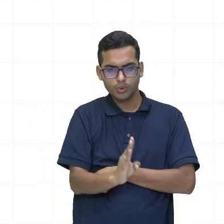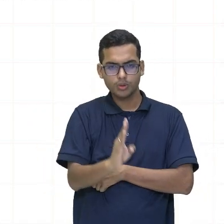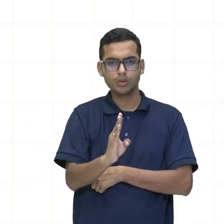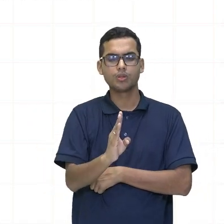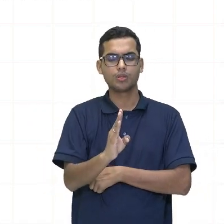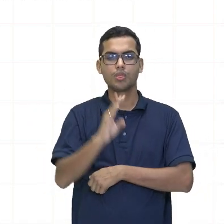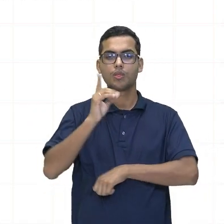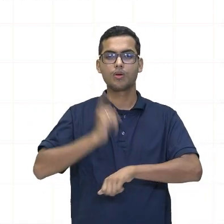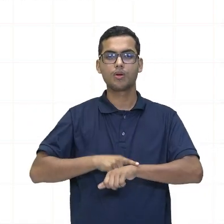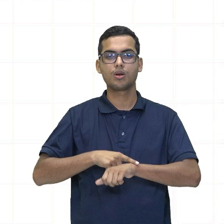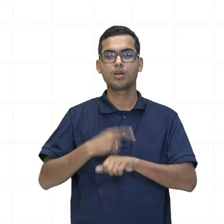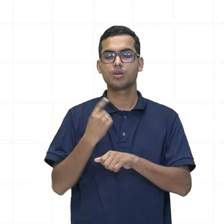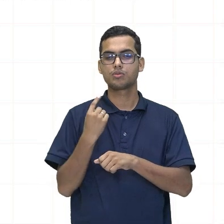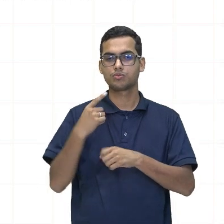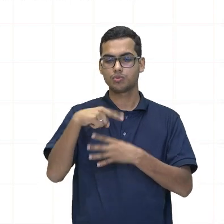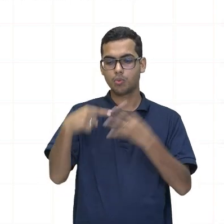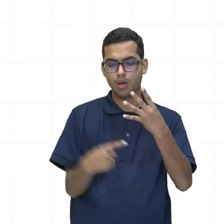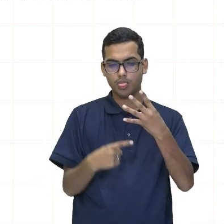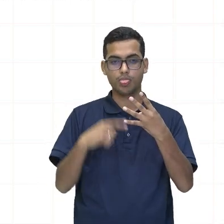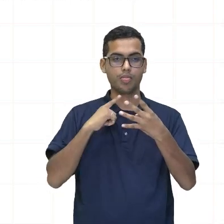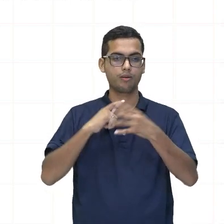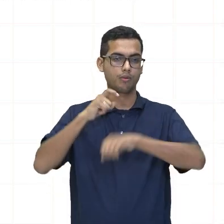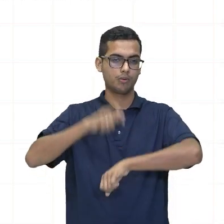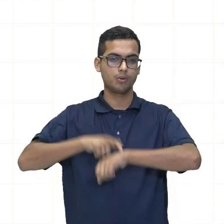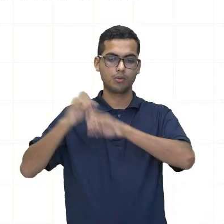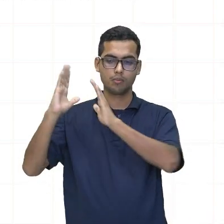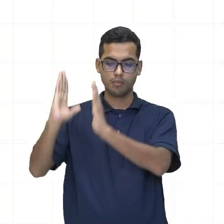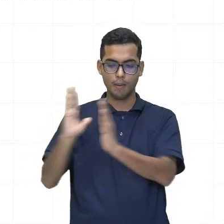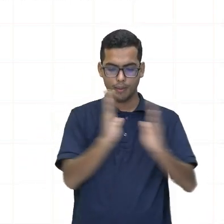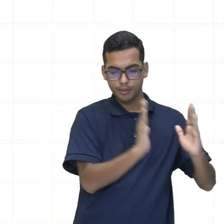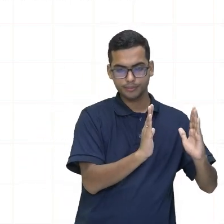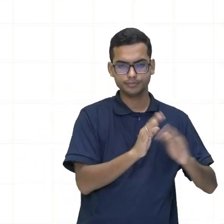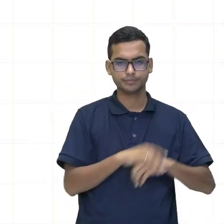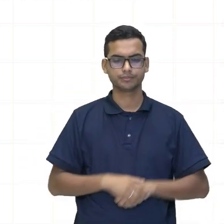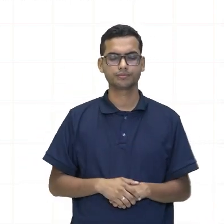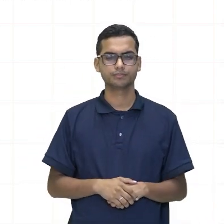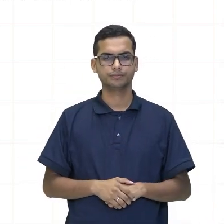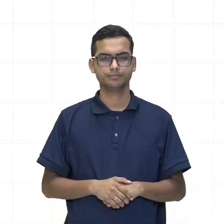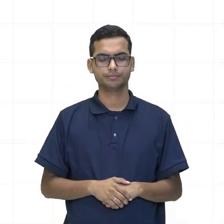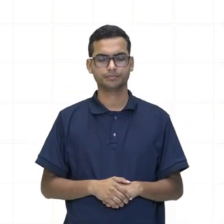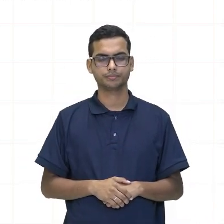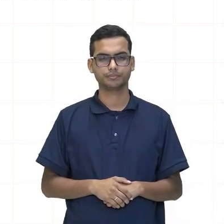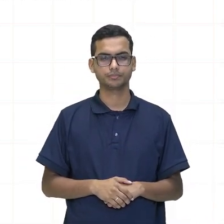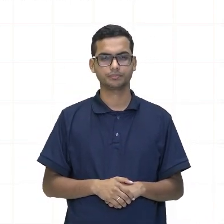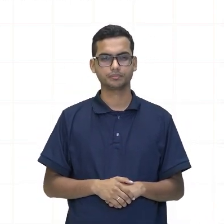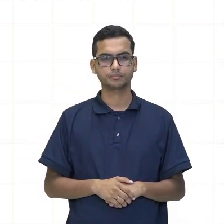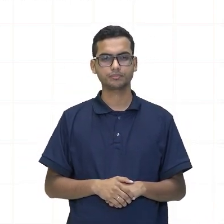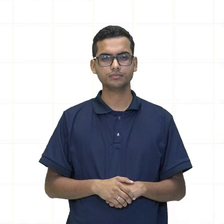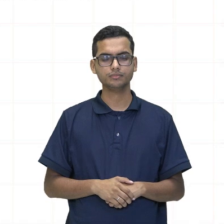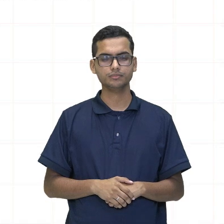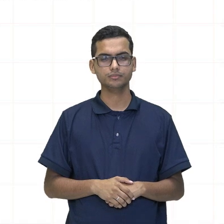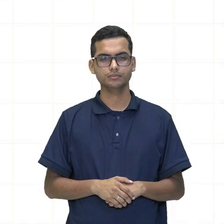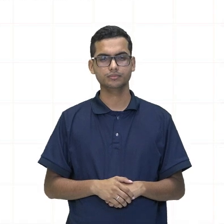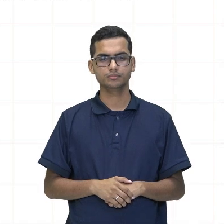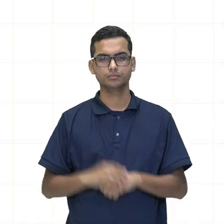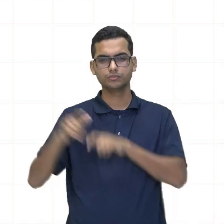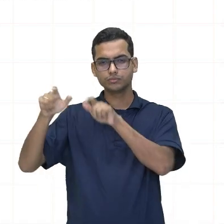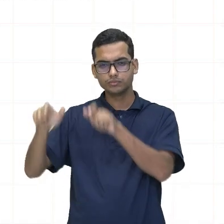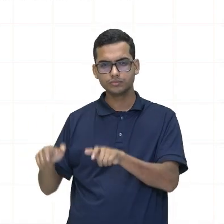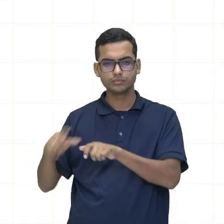horário -2, que quer dizer que os lugares que estão com 2 horas atrasadas